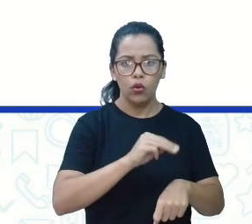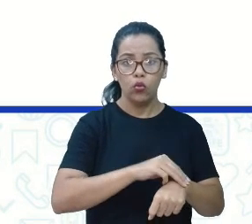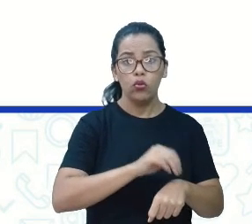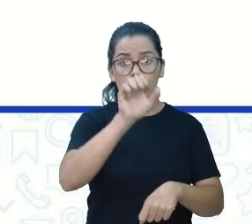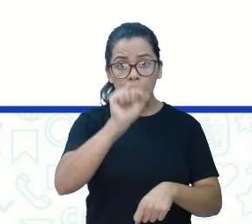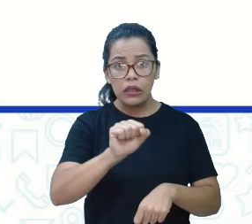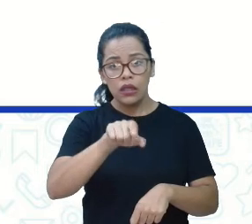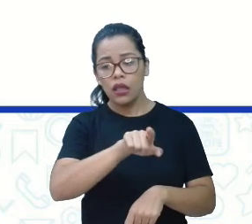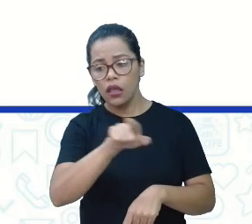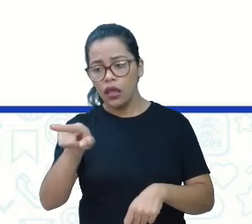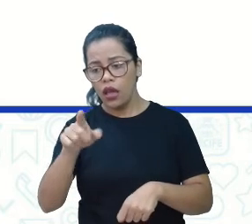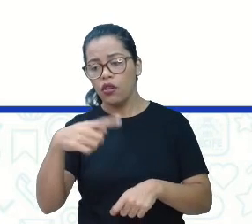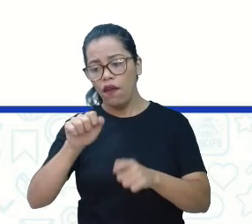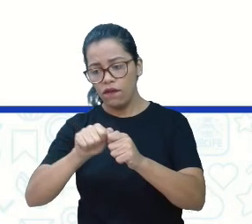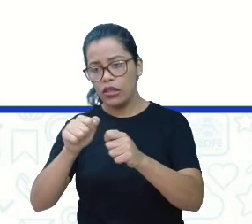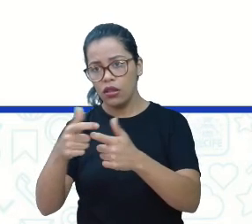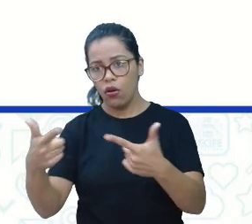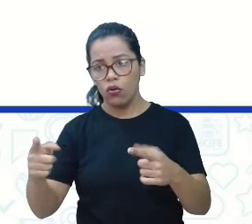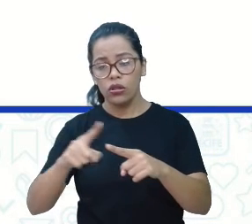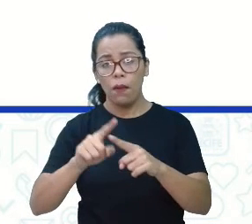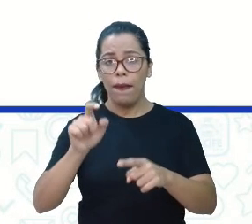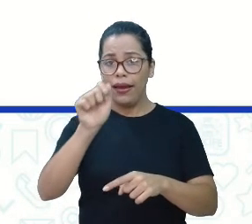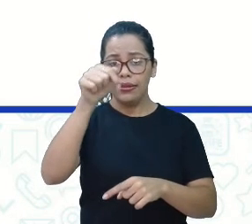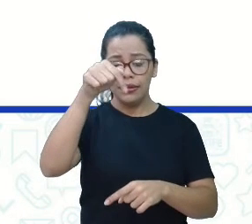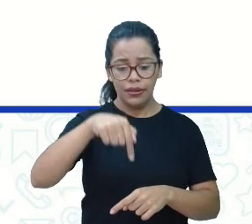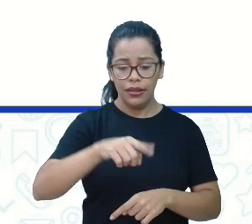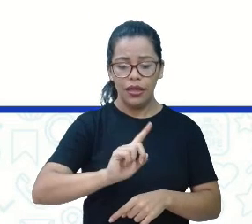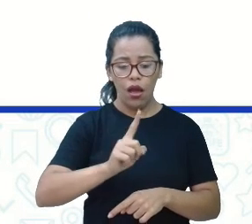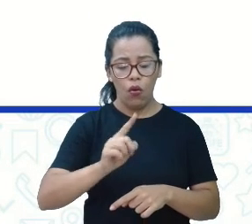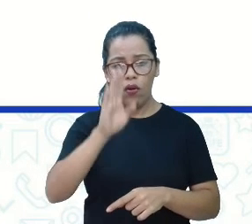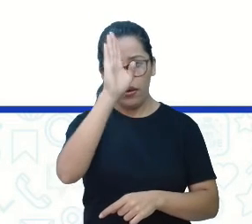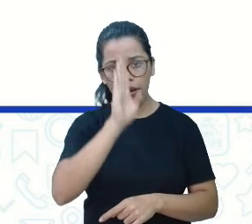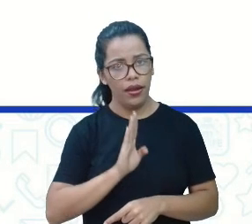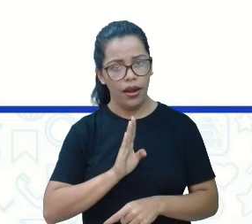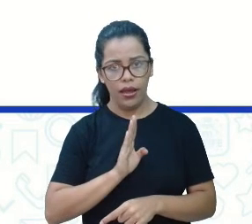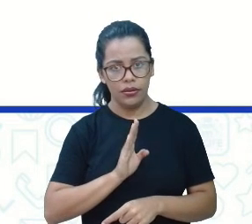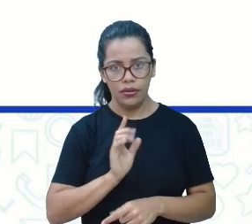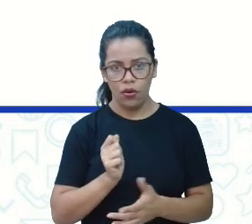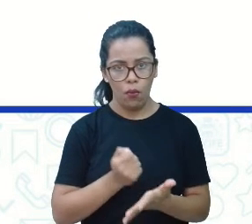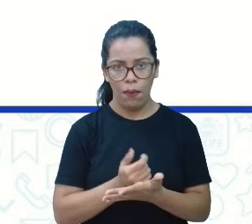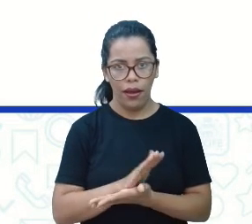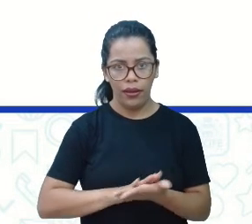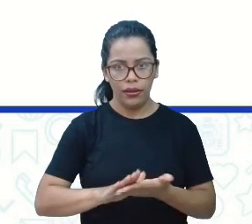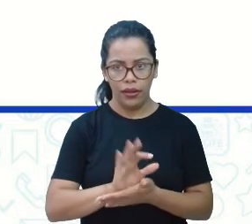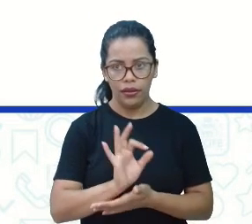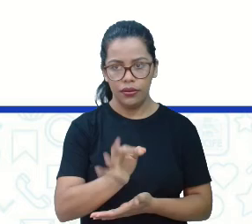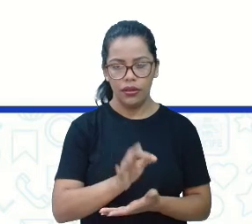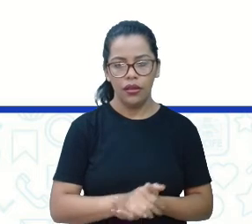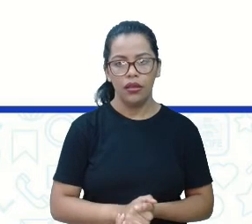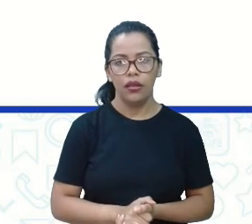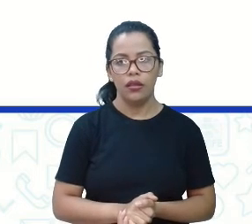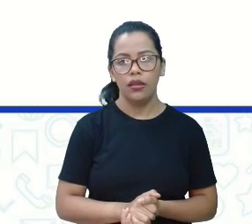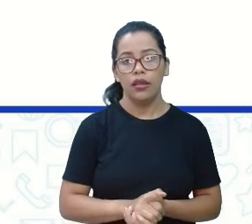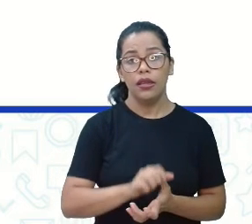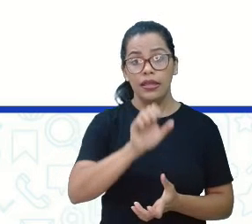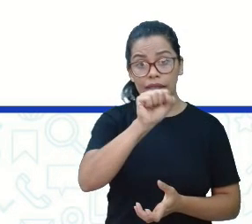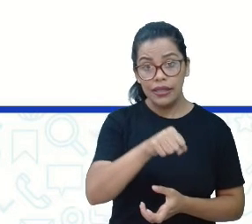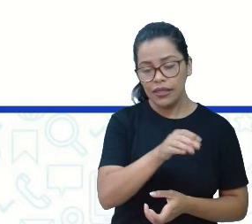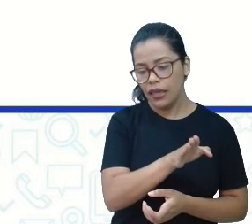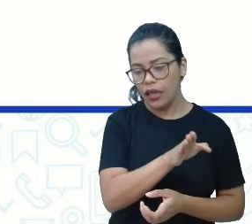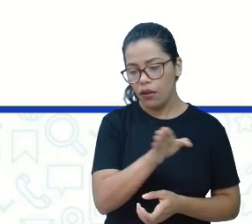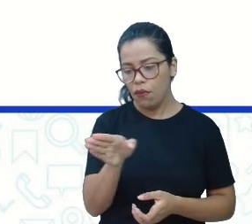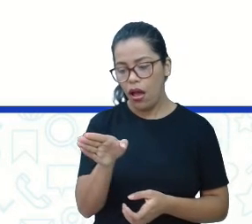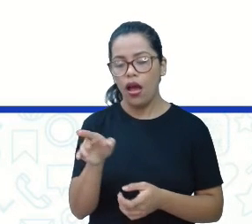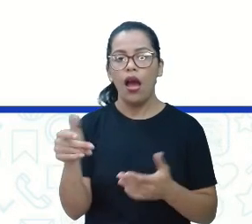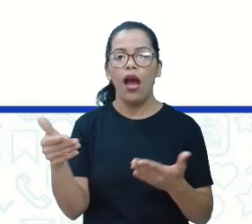coisa, mas se não, a gente vai ter gratuidade aí, não vai pagar por estacionamento não, tá? Se sim, a gente vai